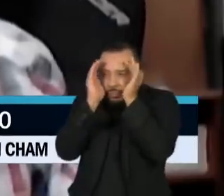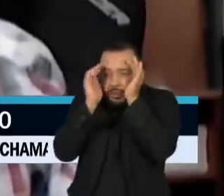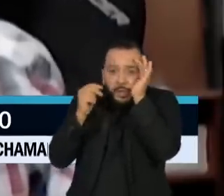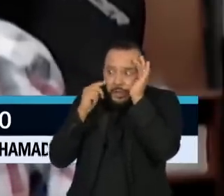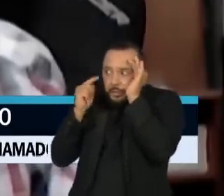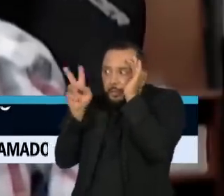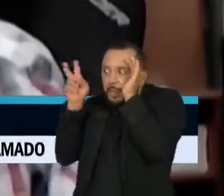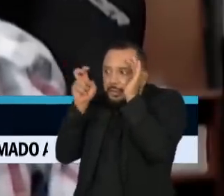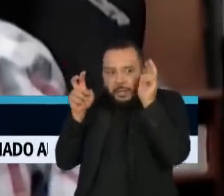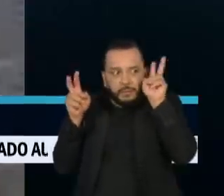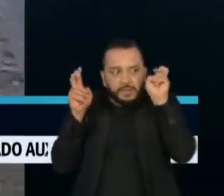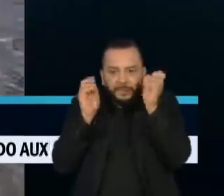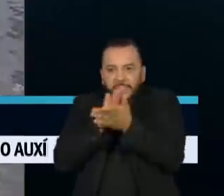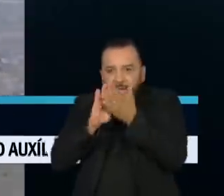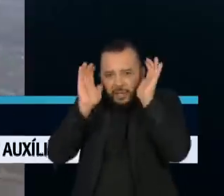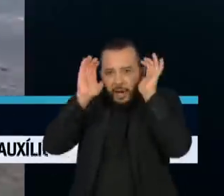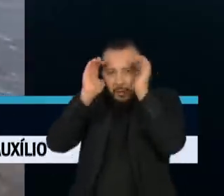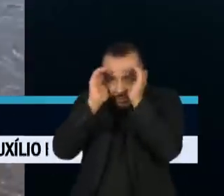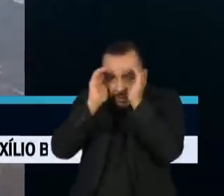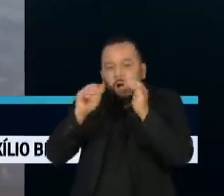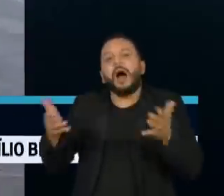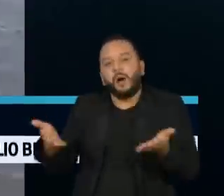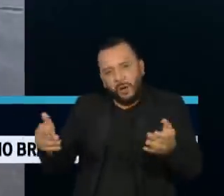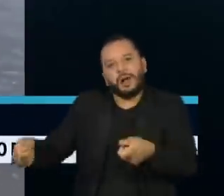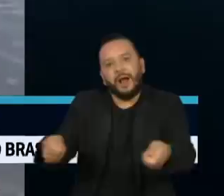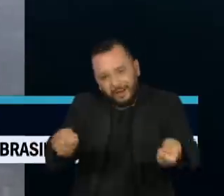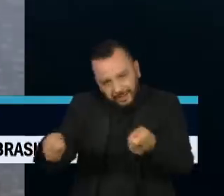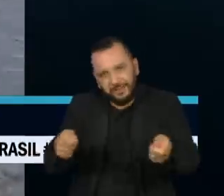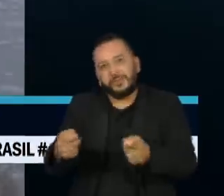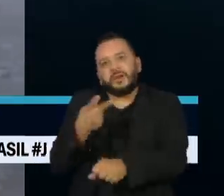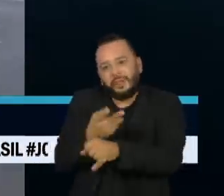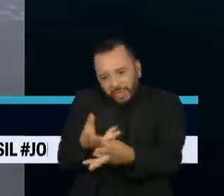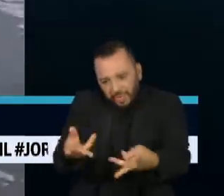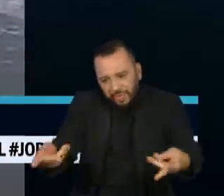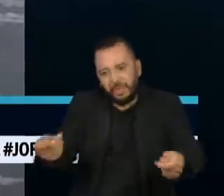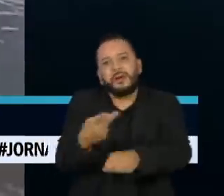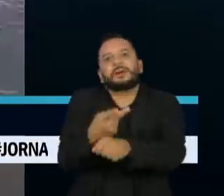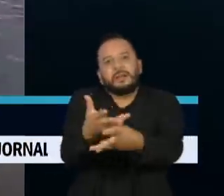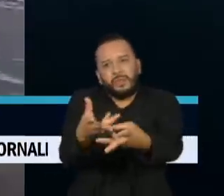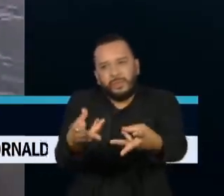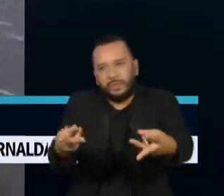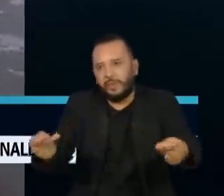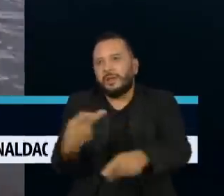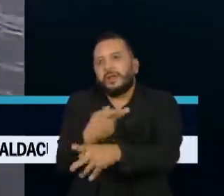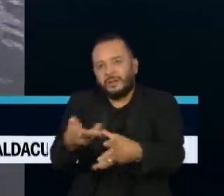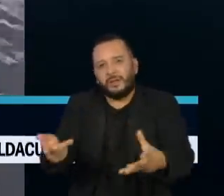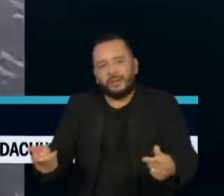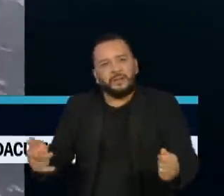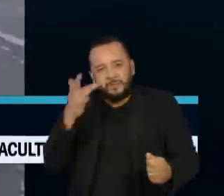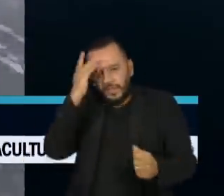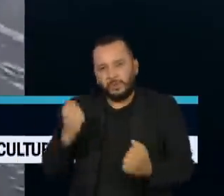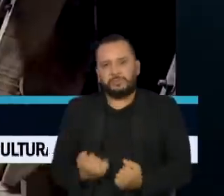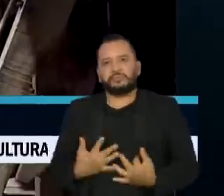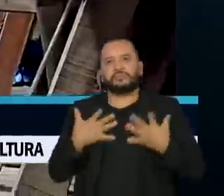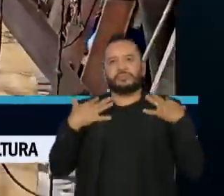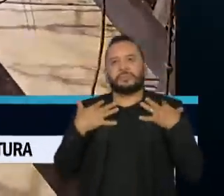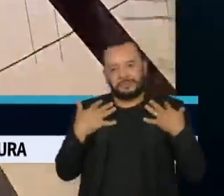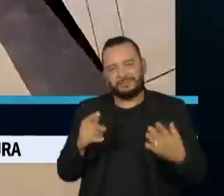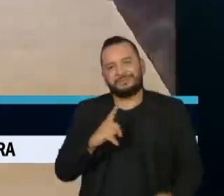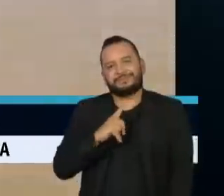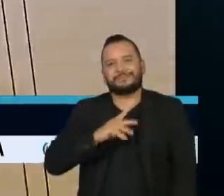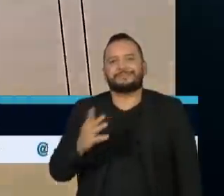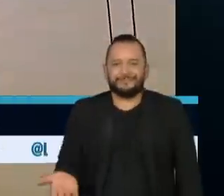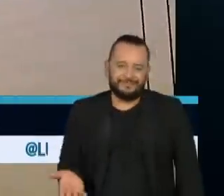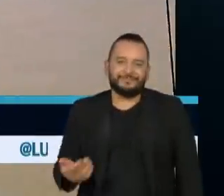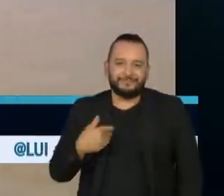o garimpo, obviamente, piora a situação muito, porque é muito mercúrio jogado em uma forma concentrada. Uma